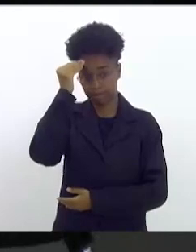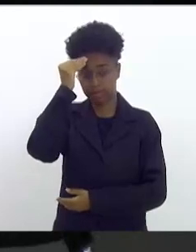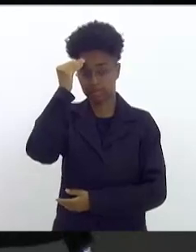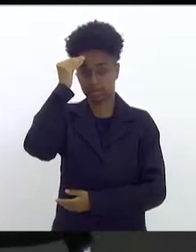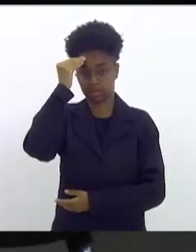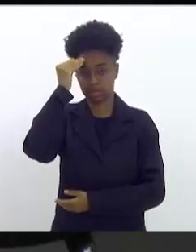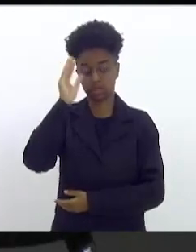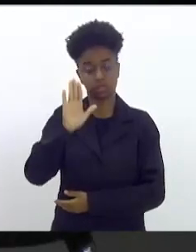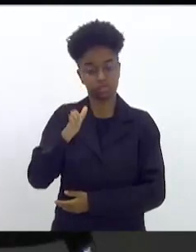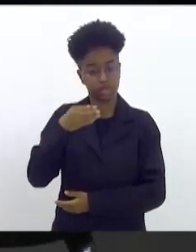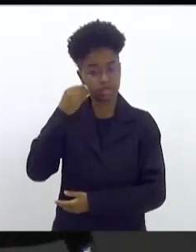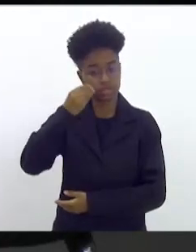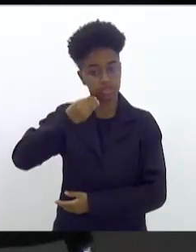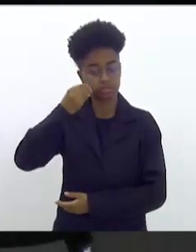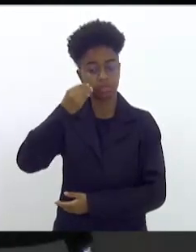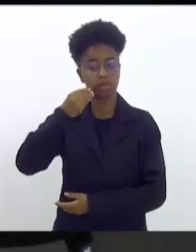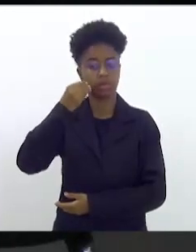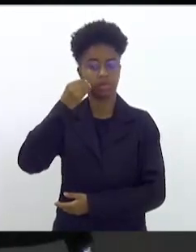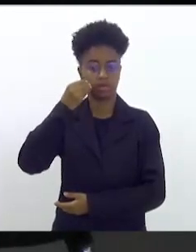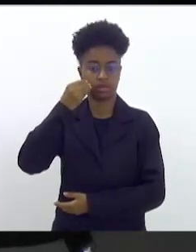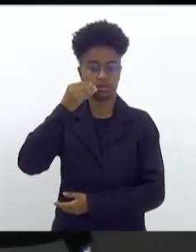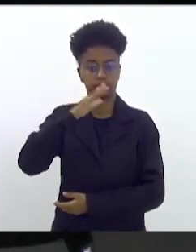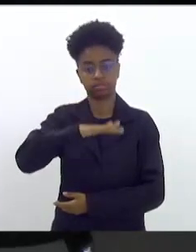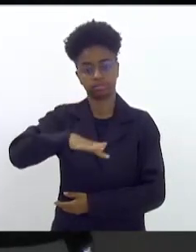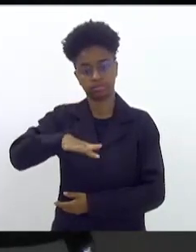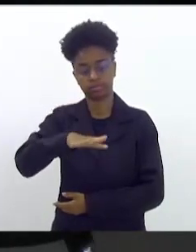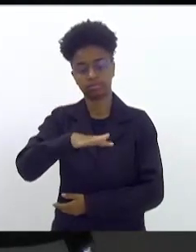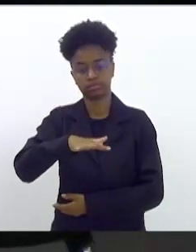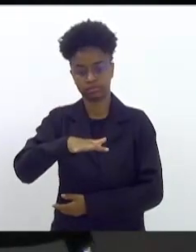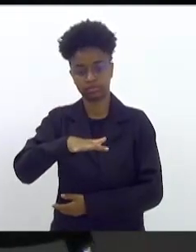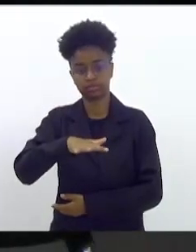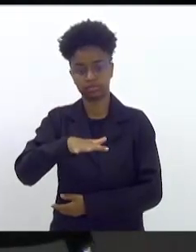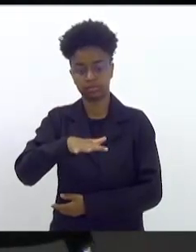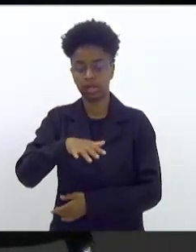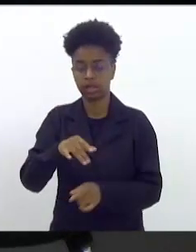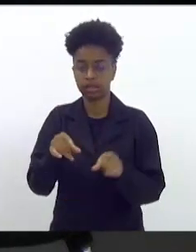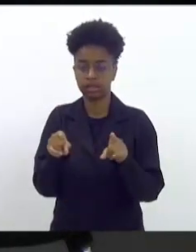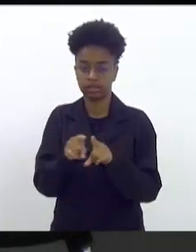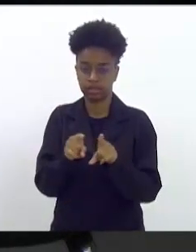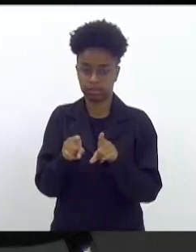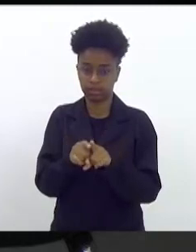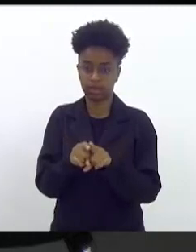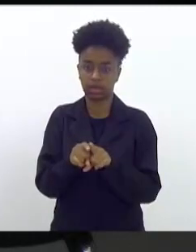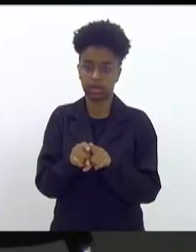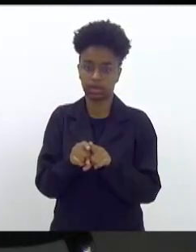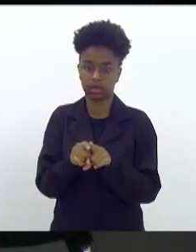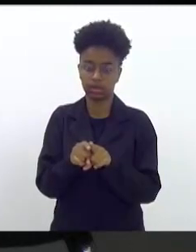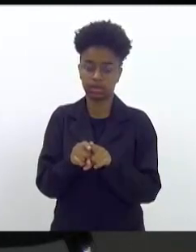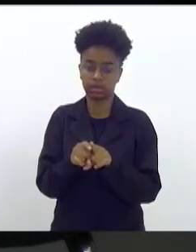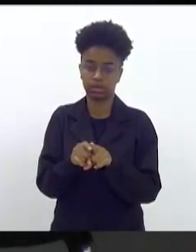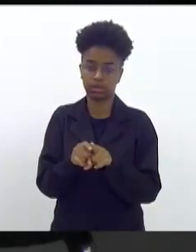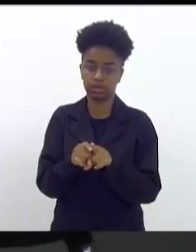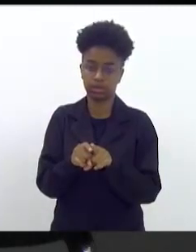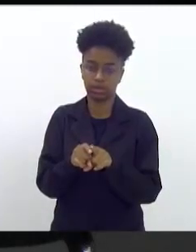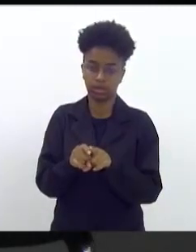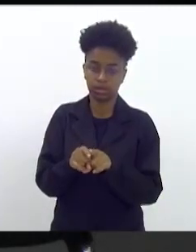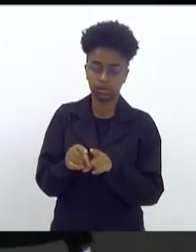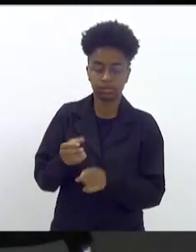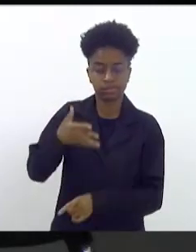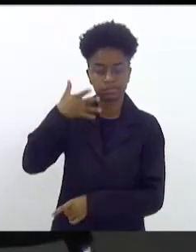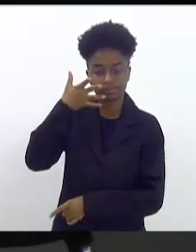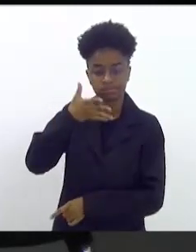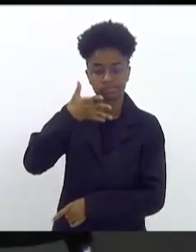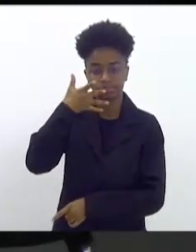com experiência nesse tipo de questão para também ofertar aqui um depoimento